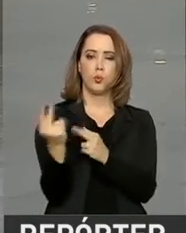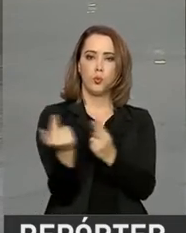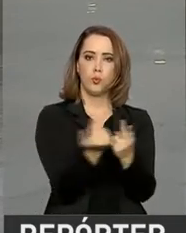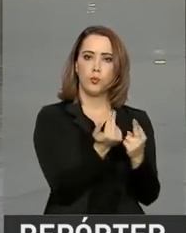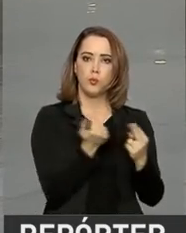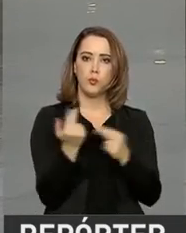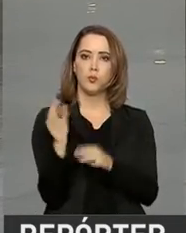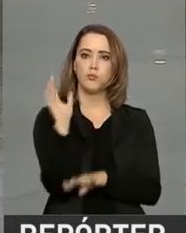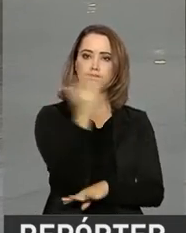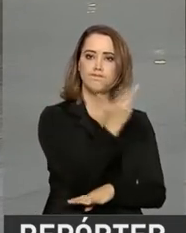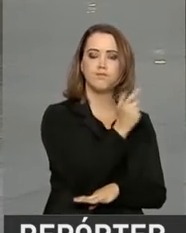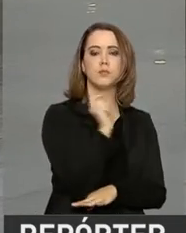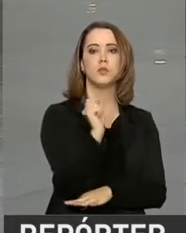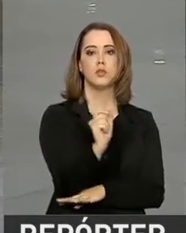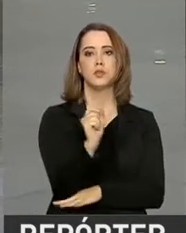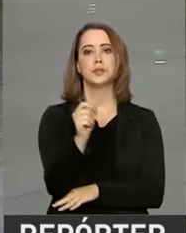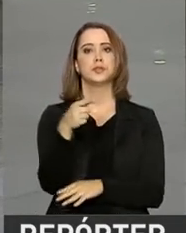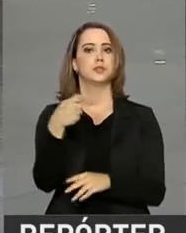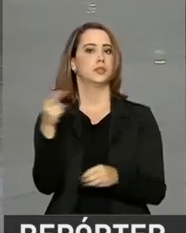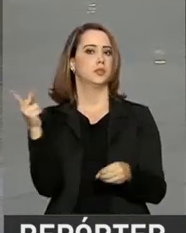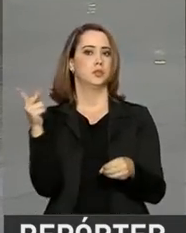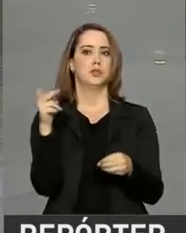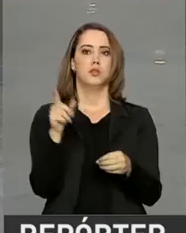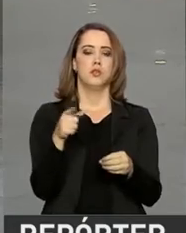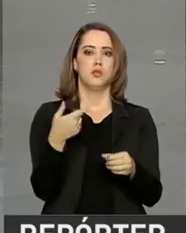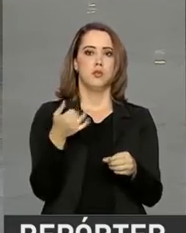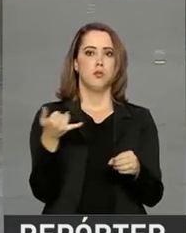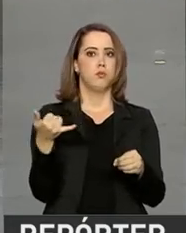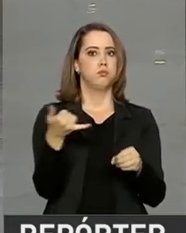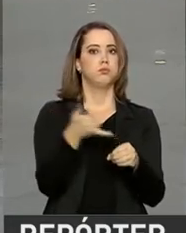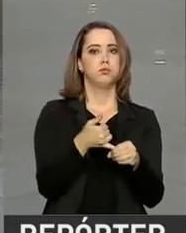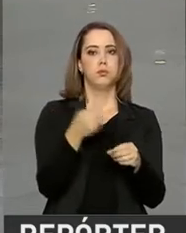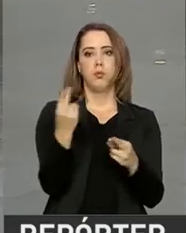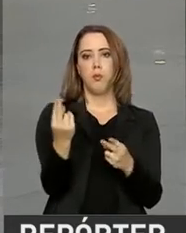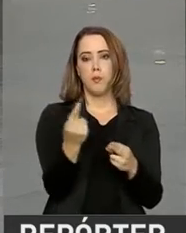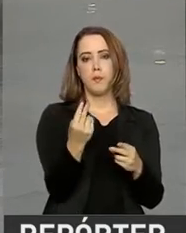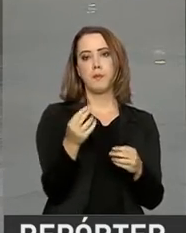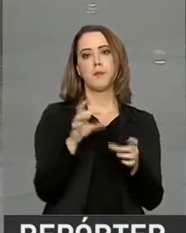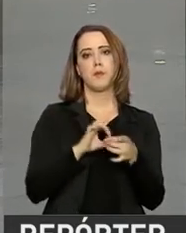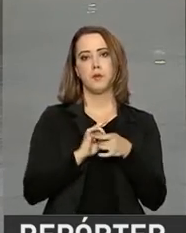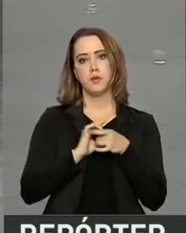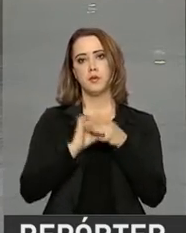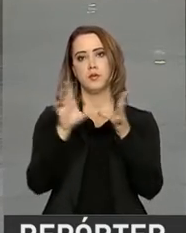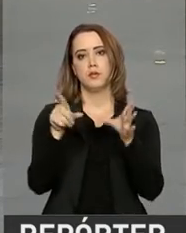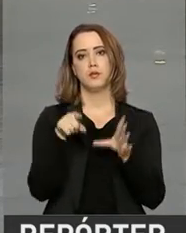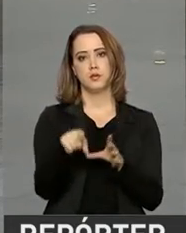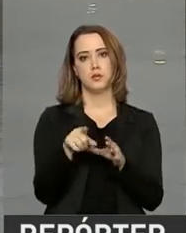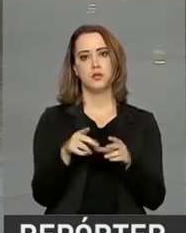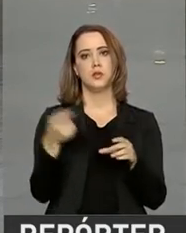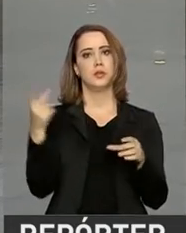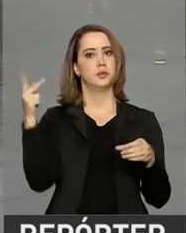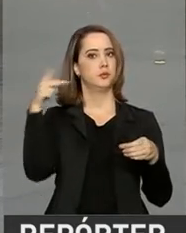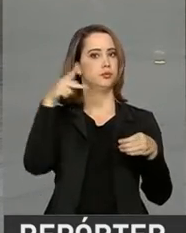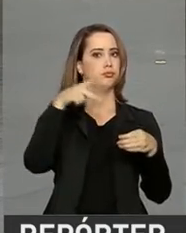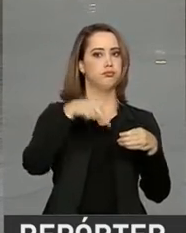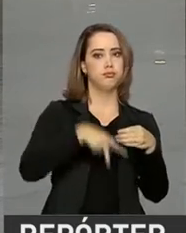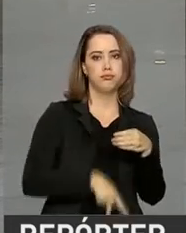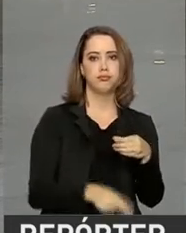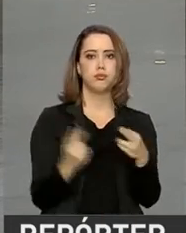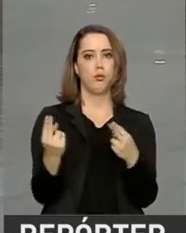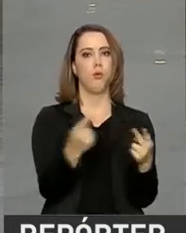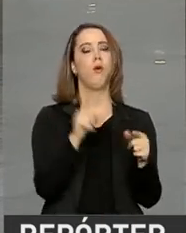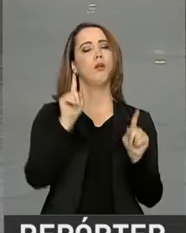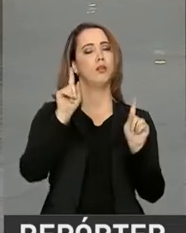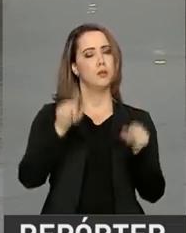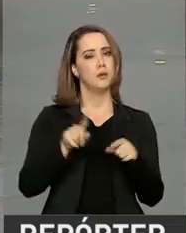para licenciar um posto de gasolina e uma refinaria o que deve ser obviamente mudado a partir deste